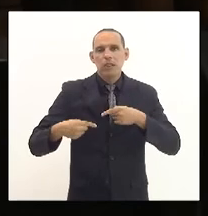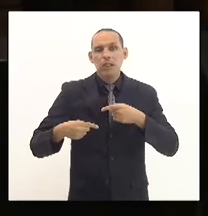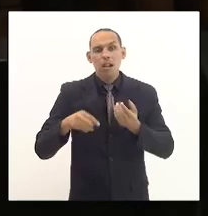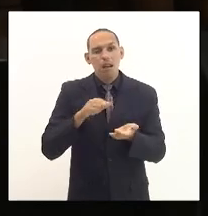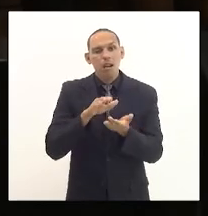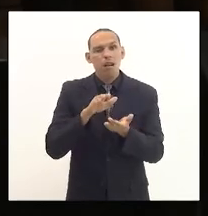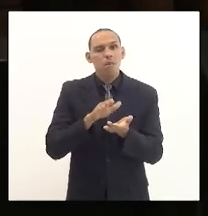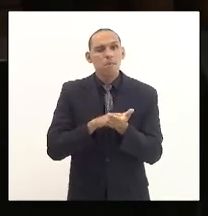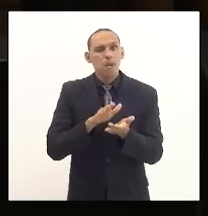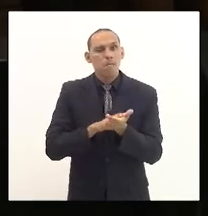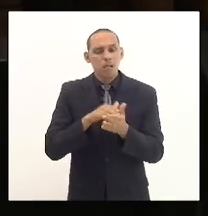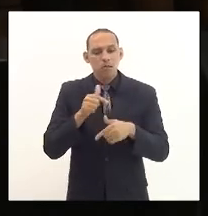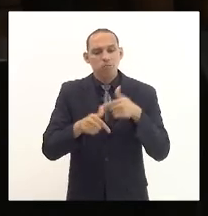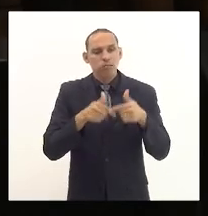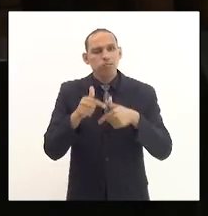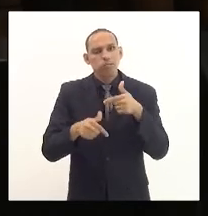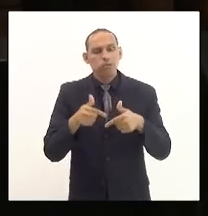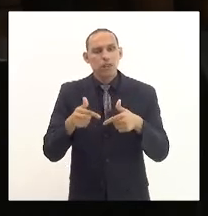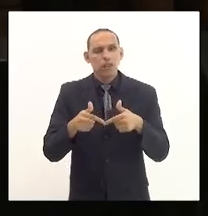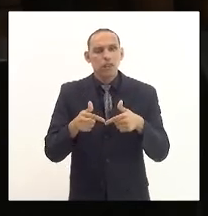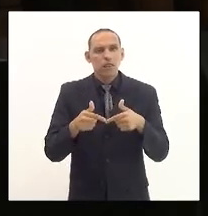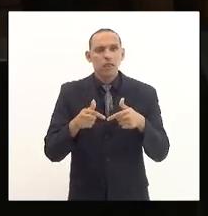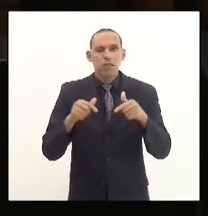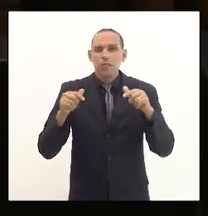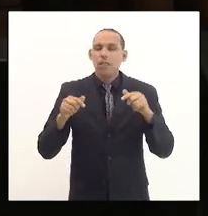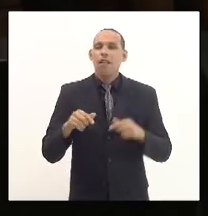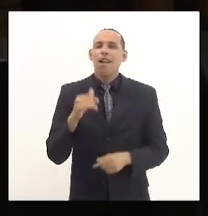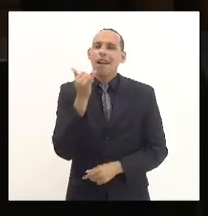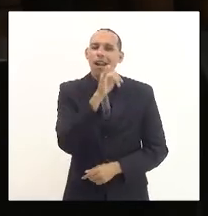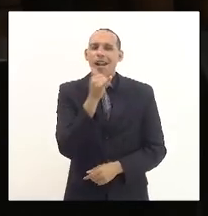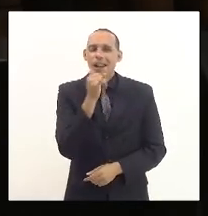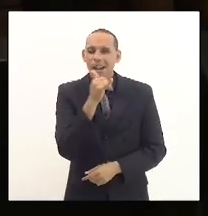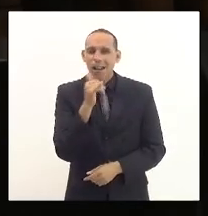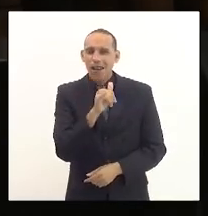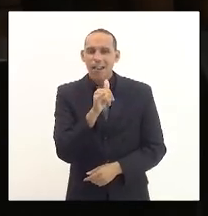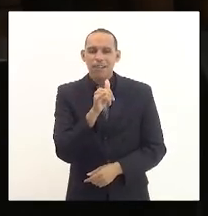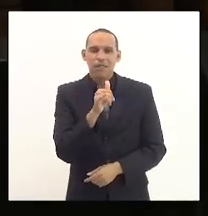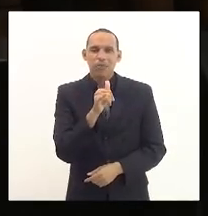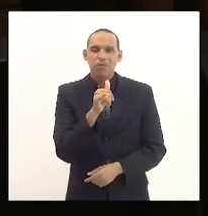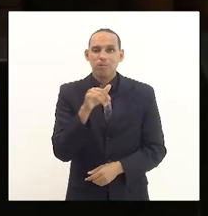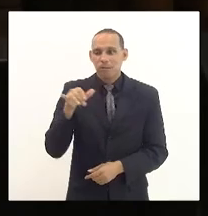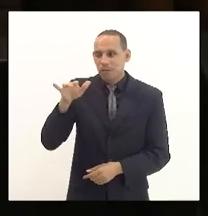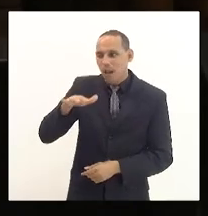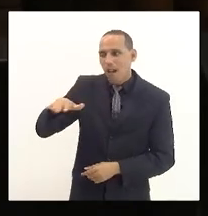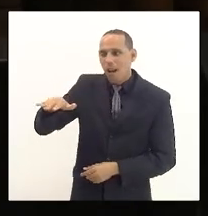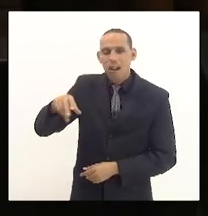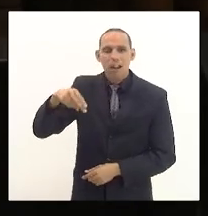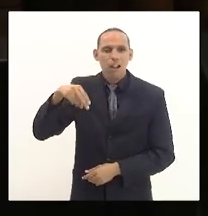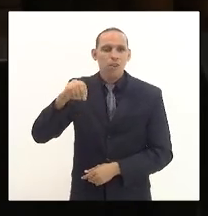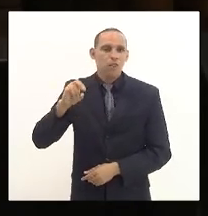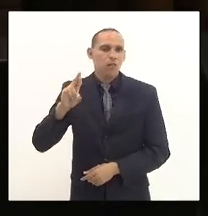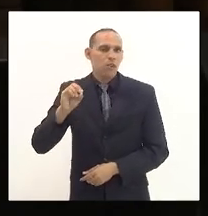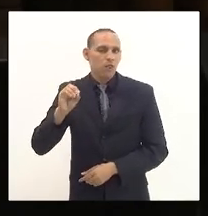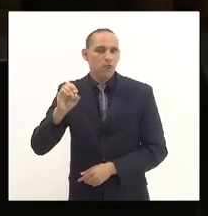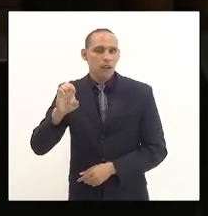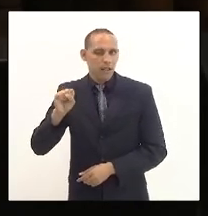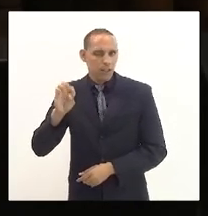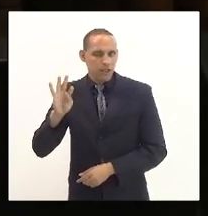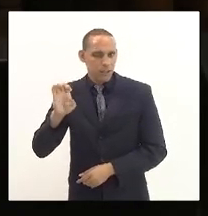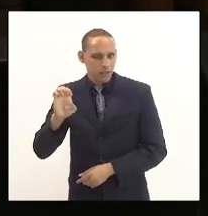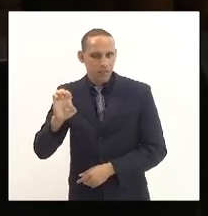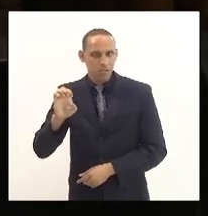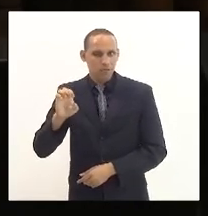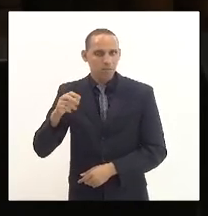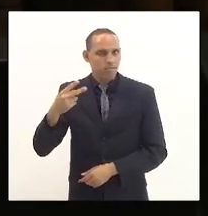prestação dos serviços de energia elétrica na Região Noroeste do nosso